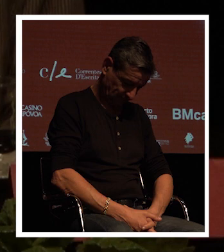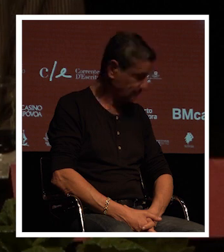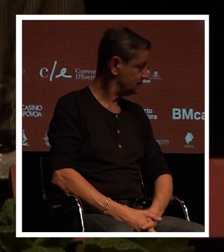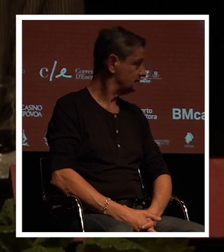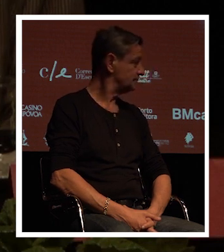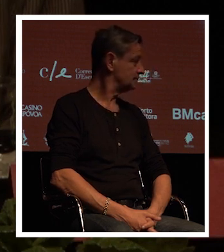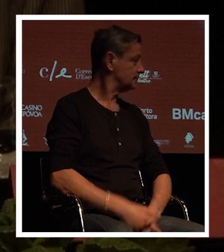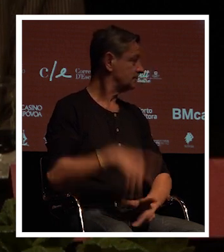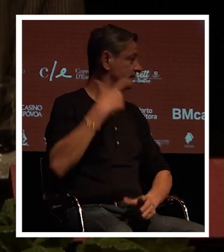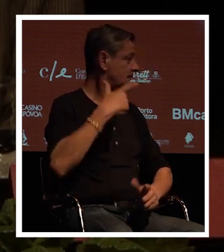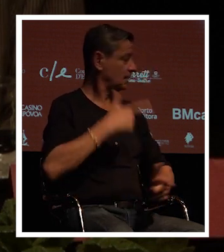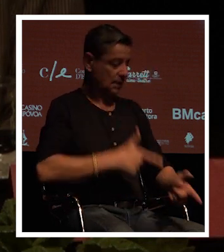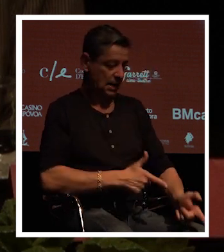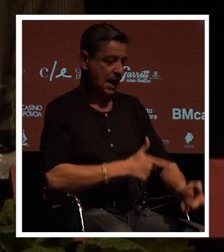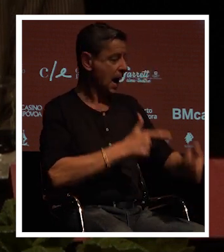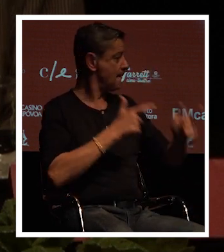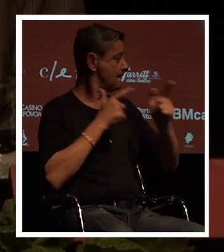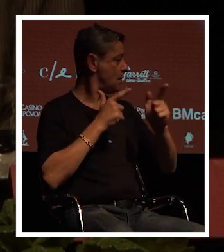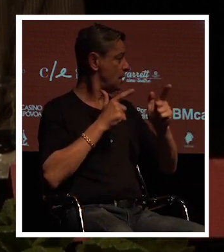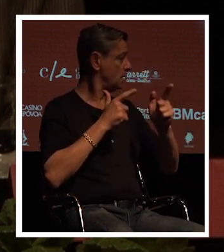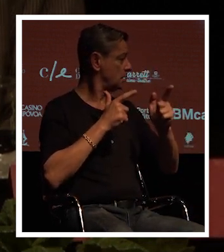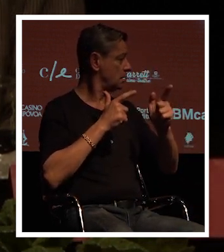que armas